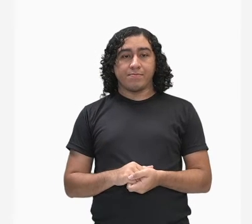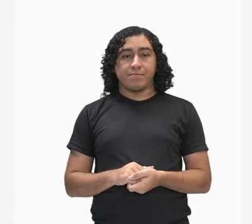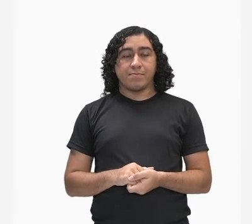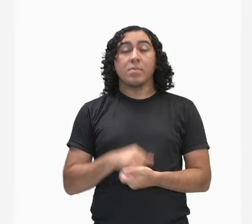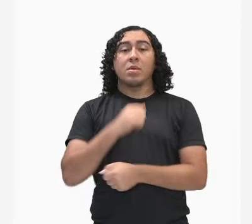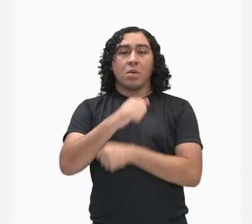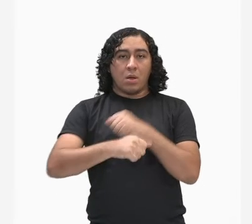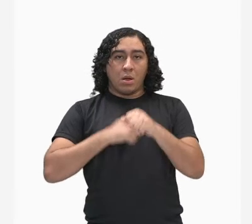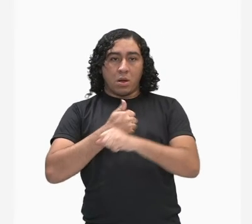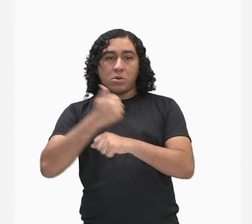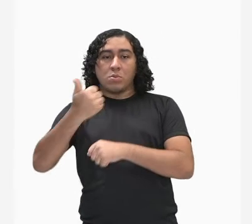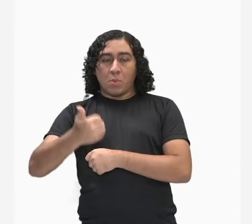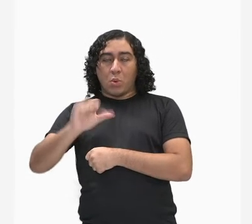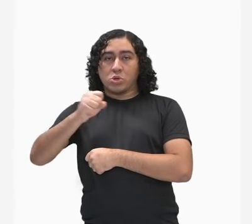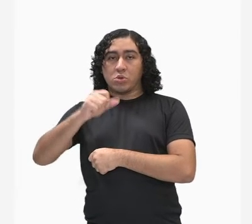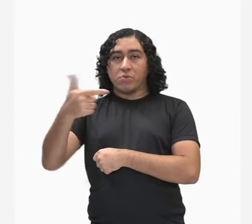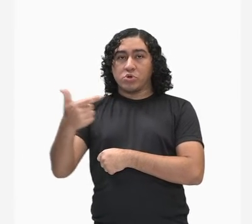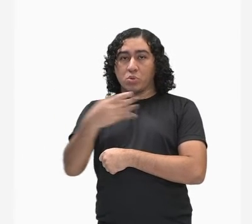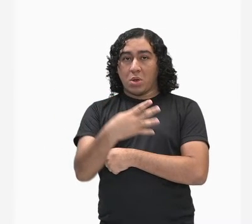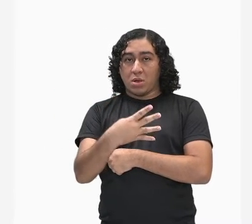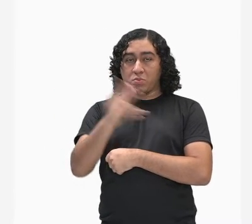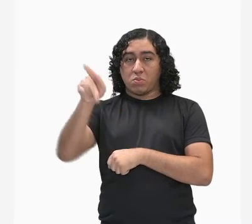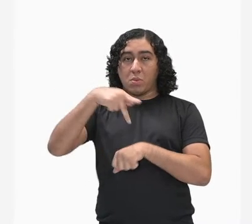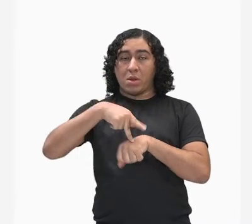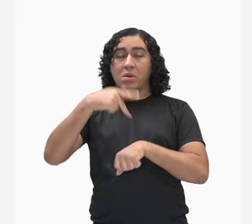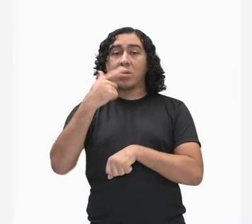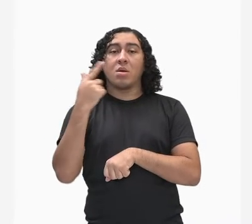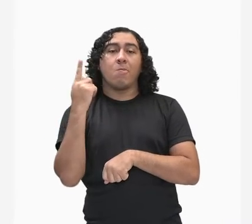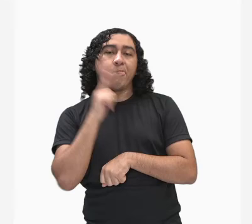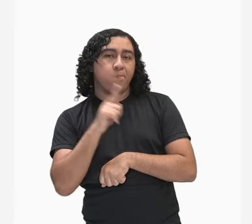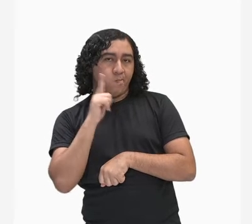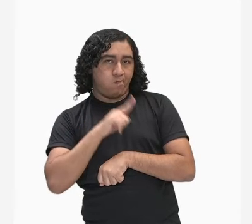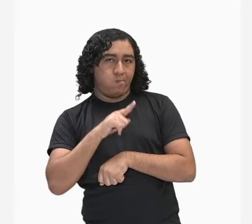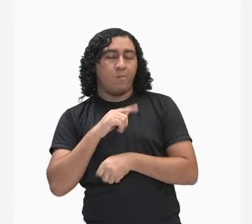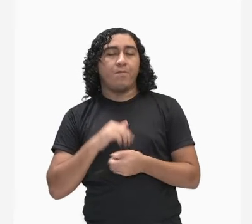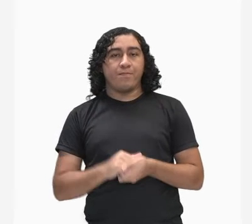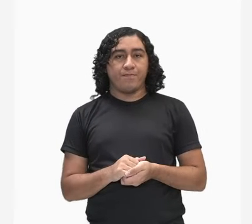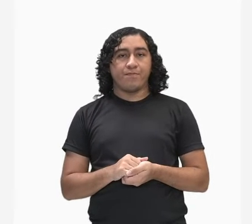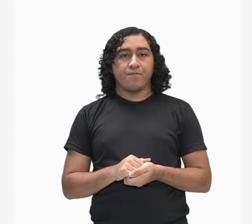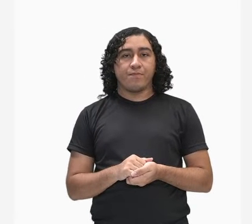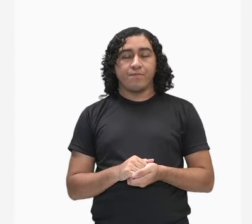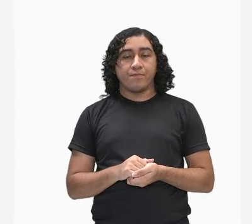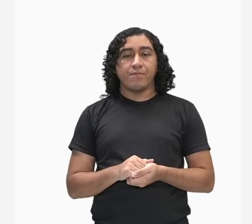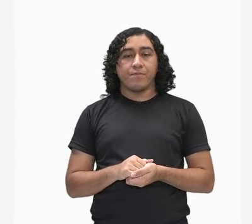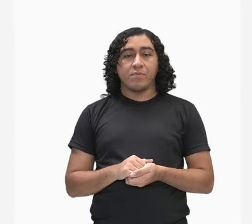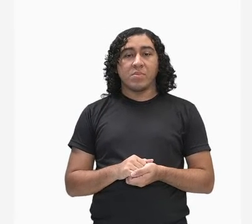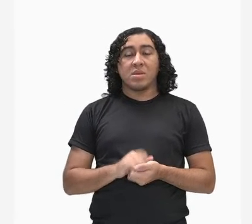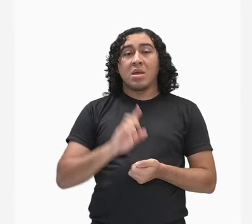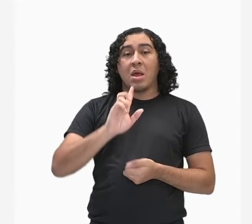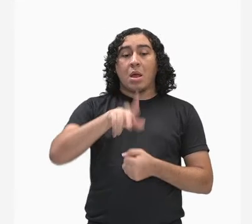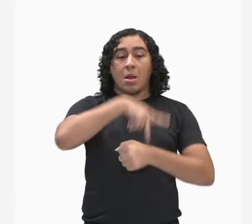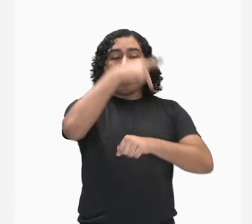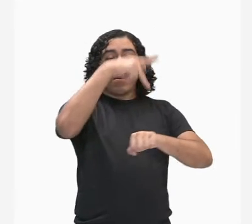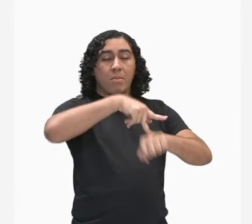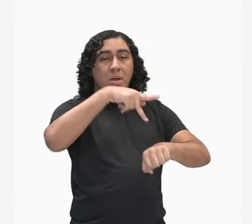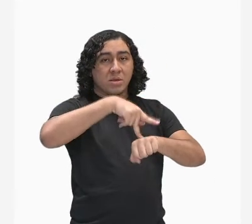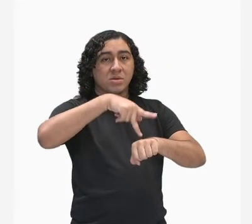Em 1824, os Estados Unidos, né, vai ser o primeiro país